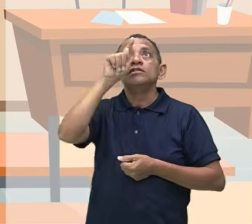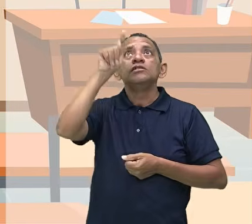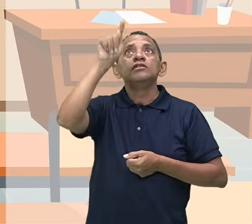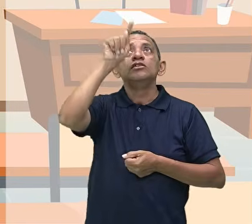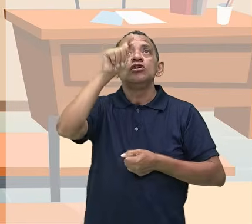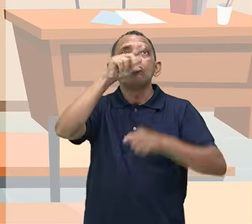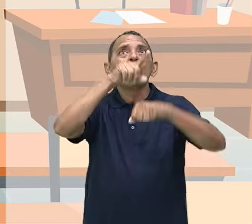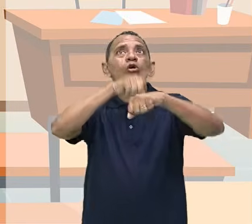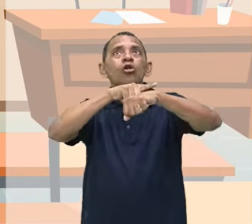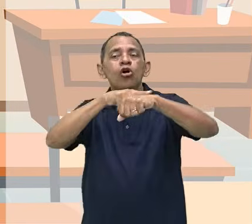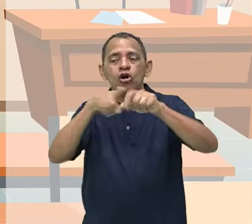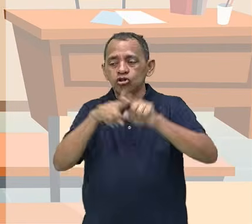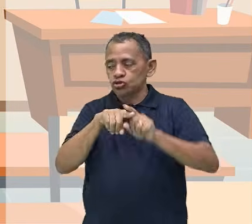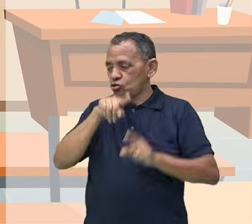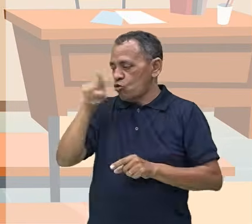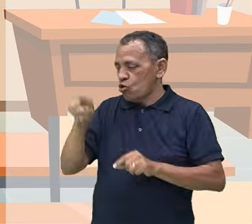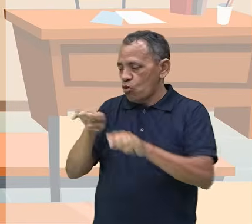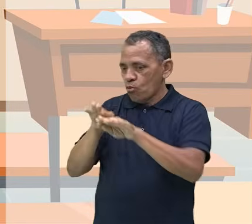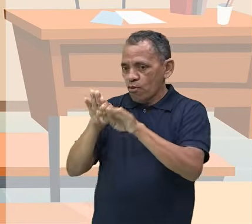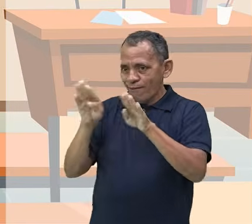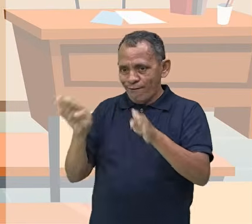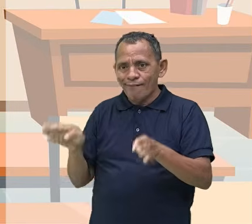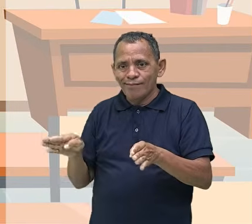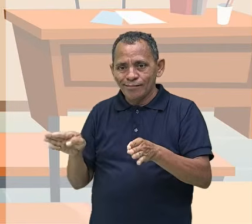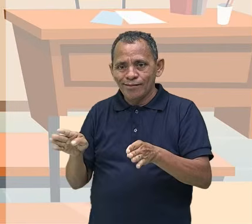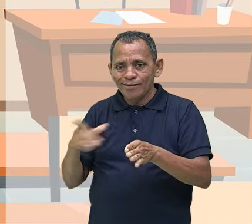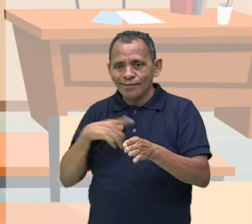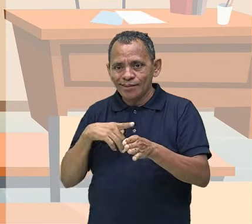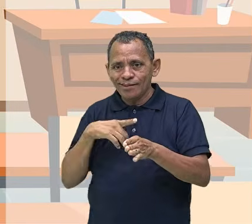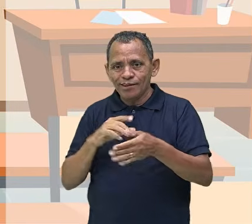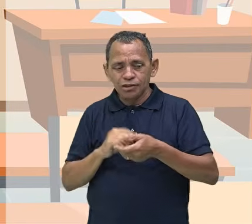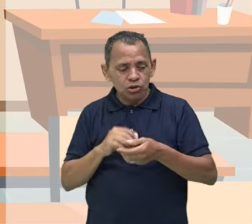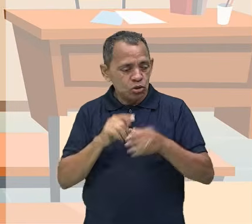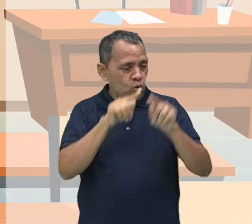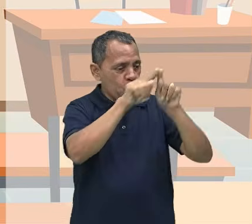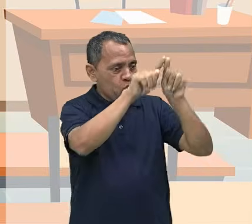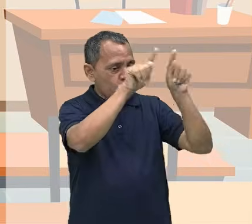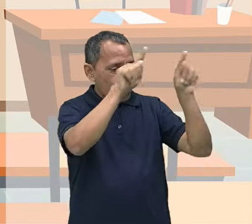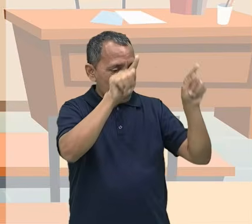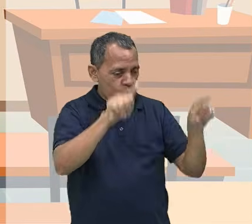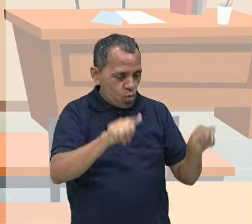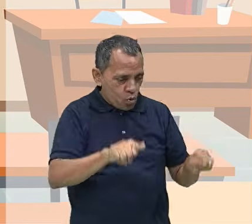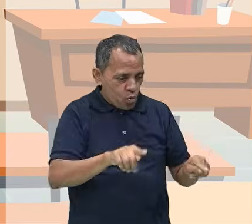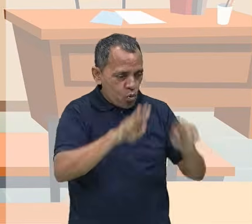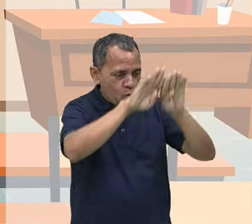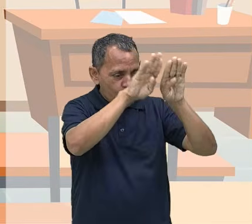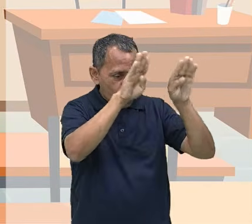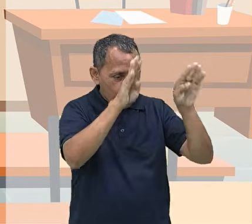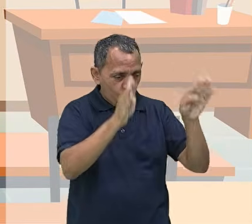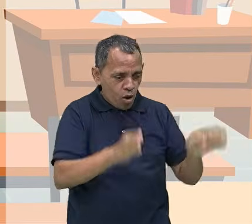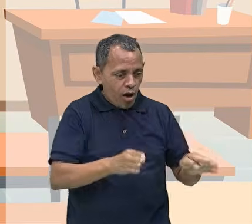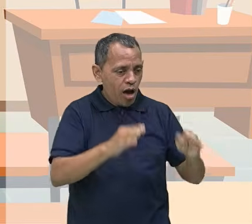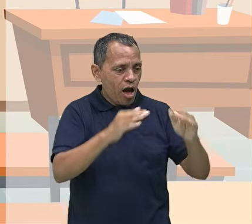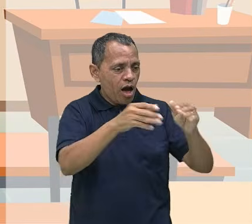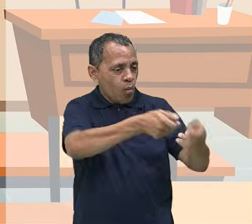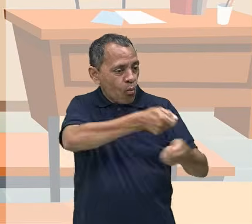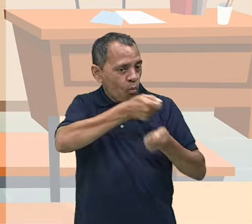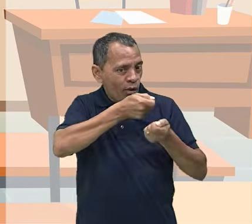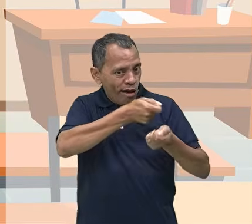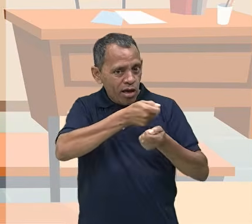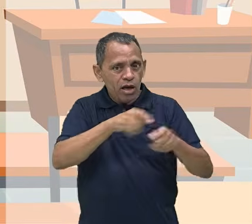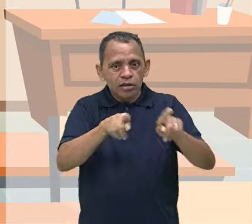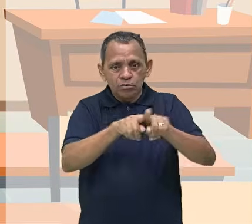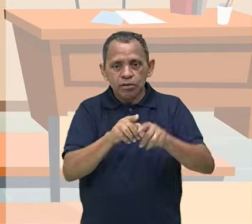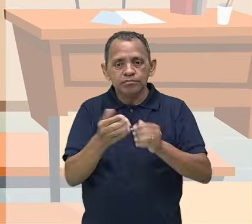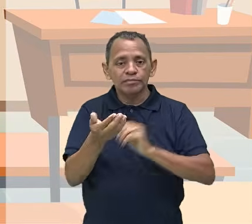um lado, a mesa, já mudou o lado dele, da mesa, né? E do outro, a gente pode observar o armário. E atrás dele já vai